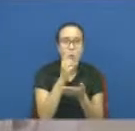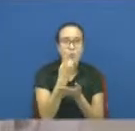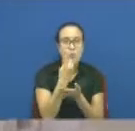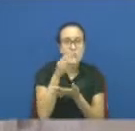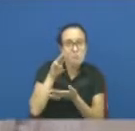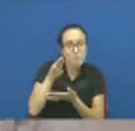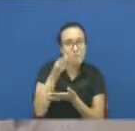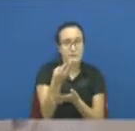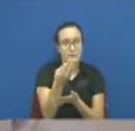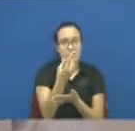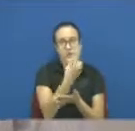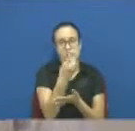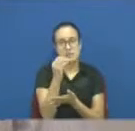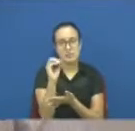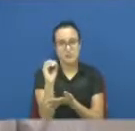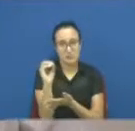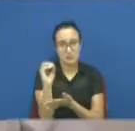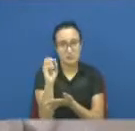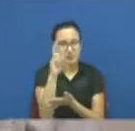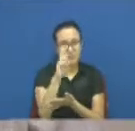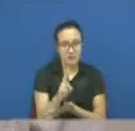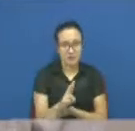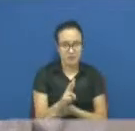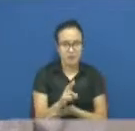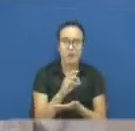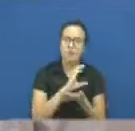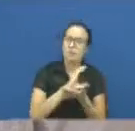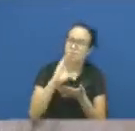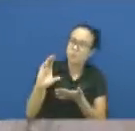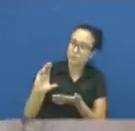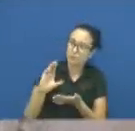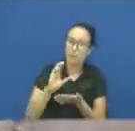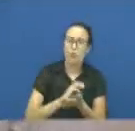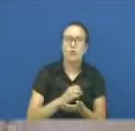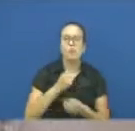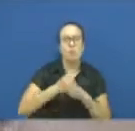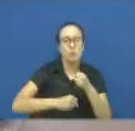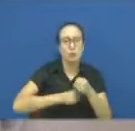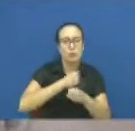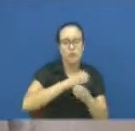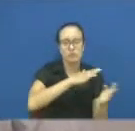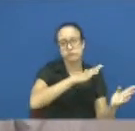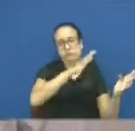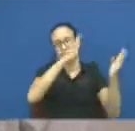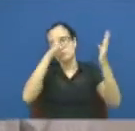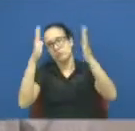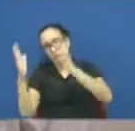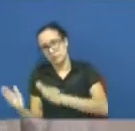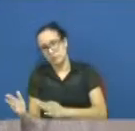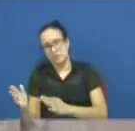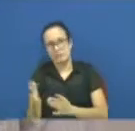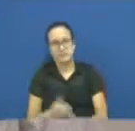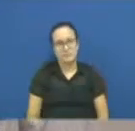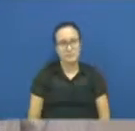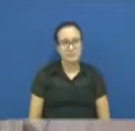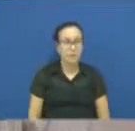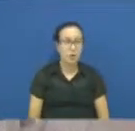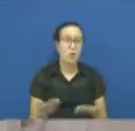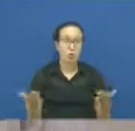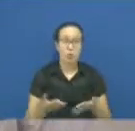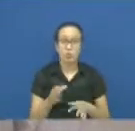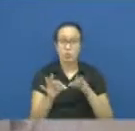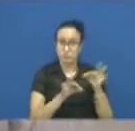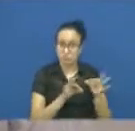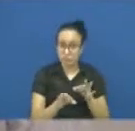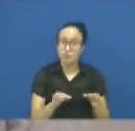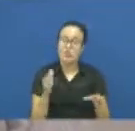durante todo o ano. Então, é esse projeto, isso que nós estamos votando hoje aqui. Nós não estamos